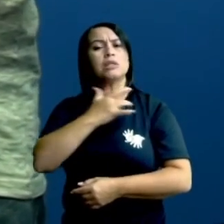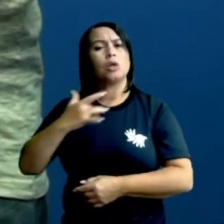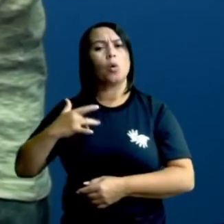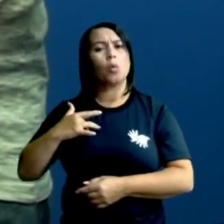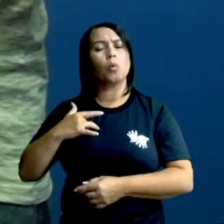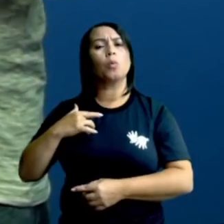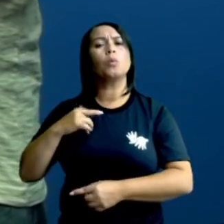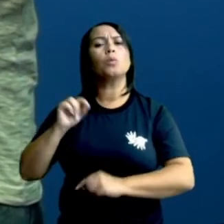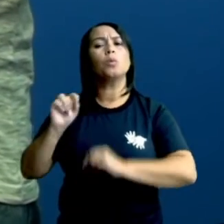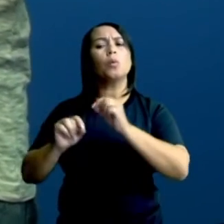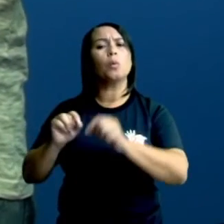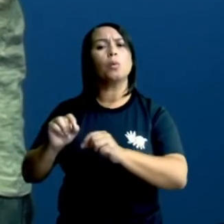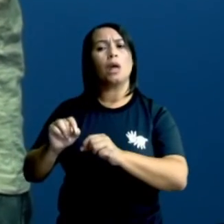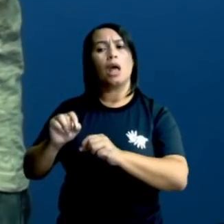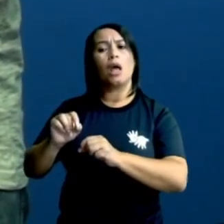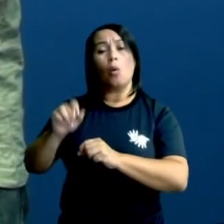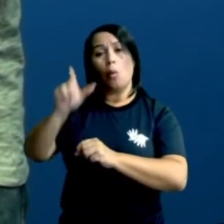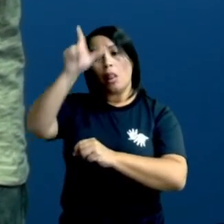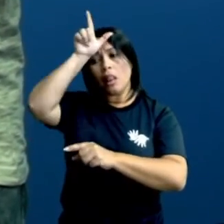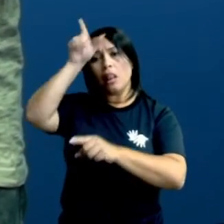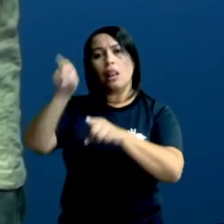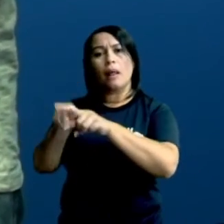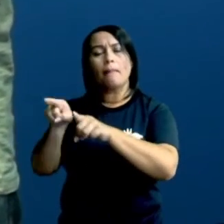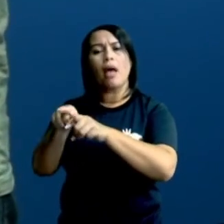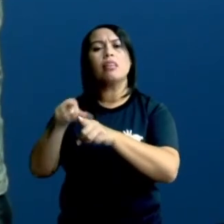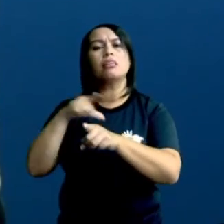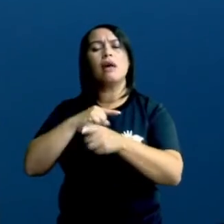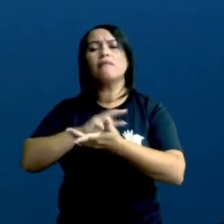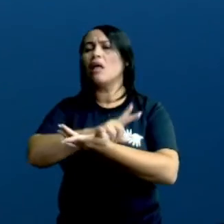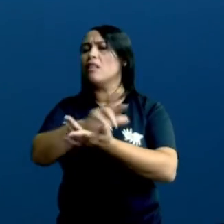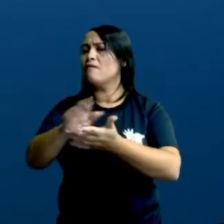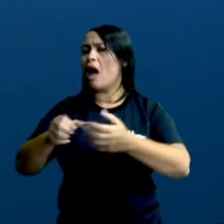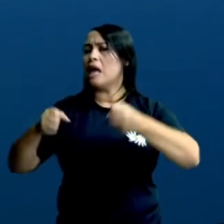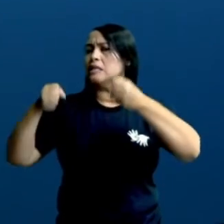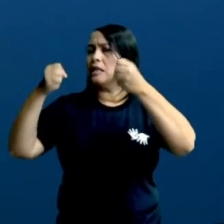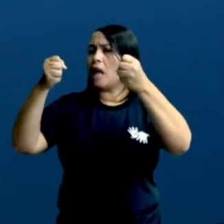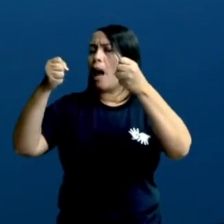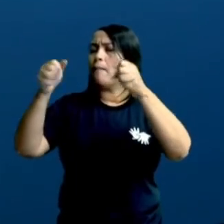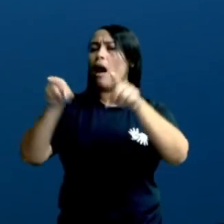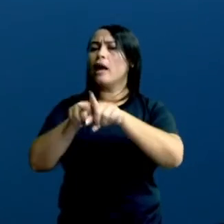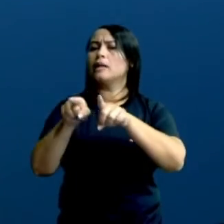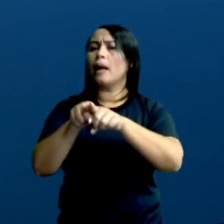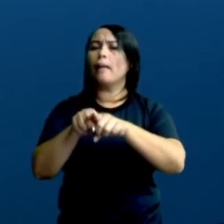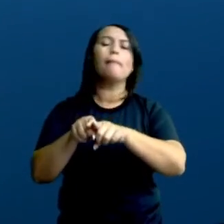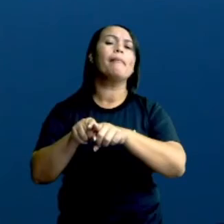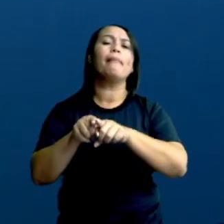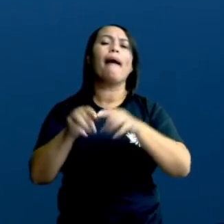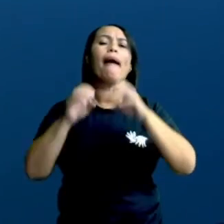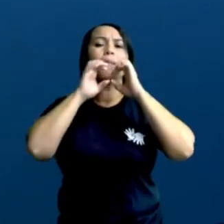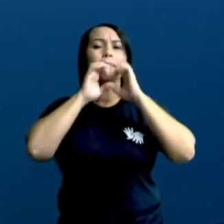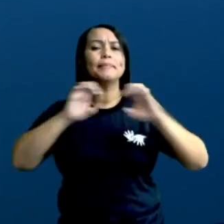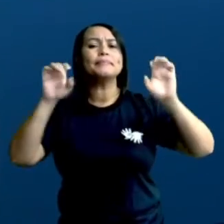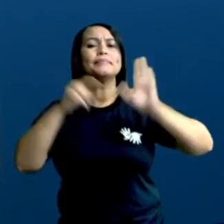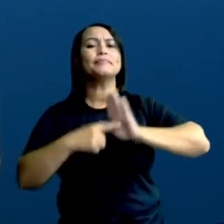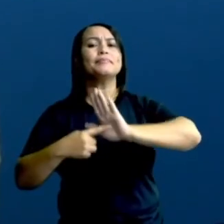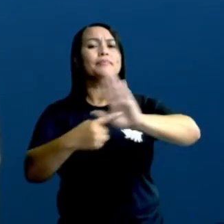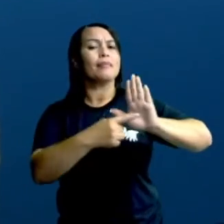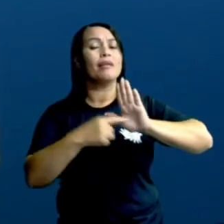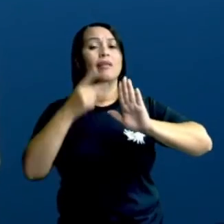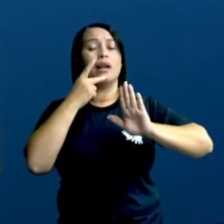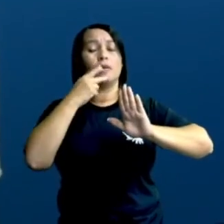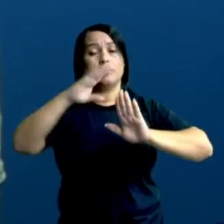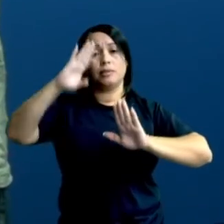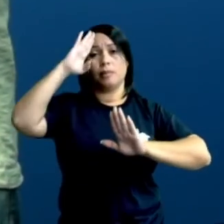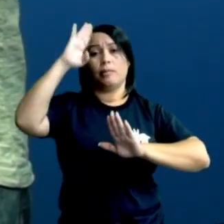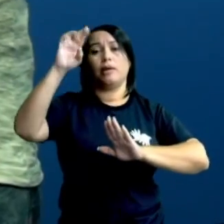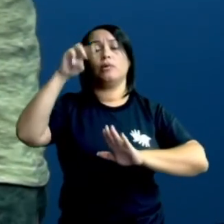brasileira, em que fez diversas campanhas ao longo da sua vida, principalmente contra a malária no norte do